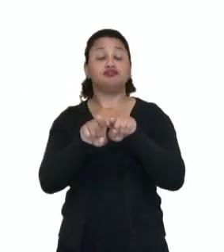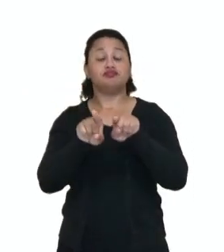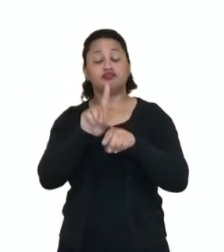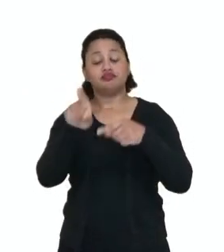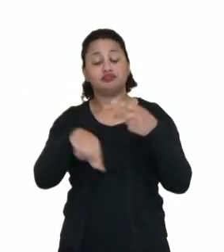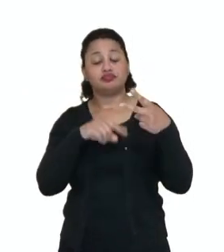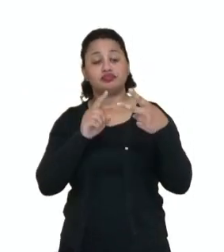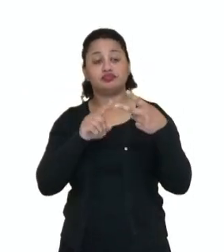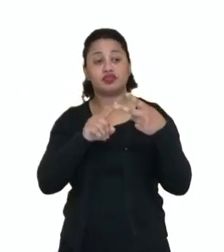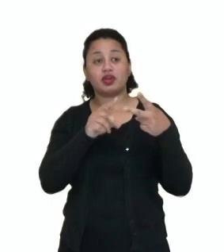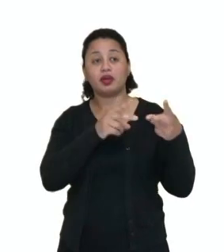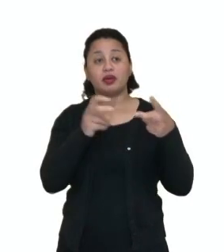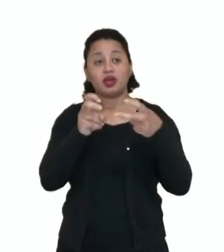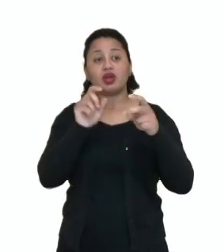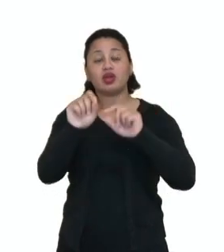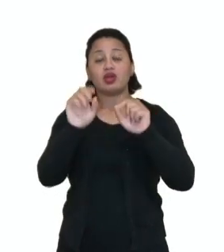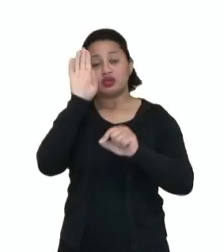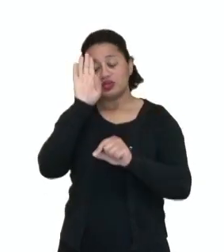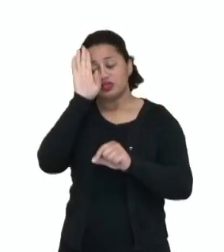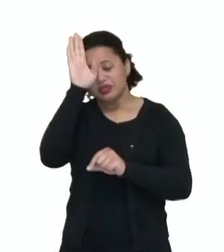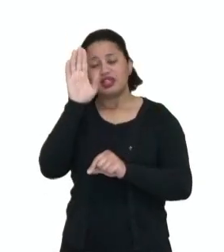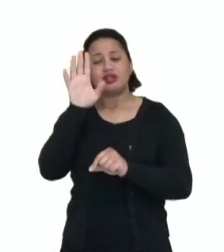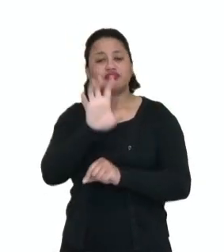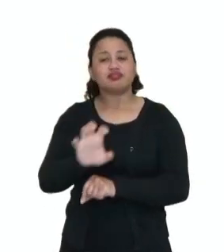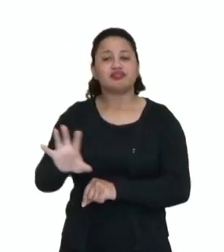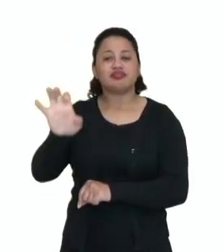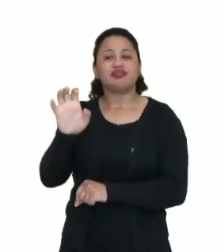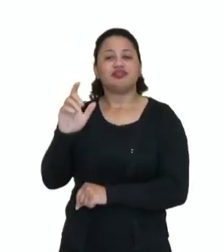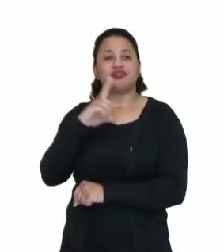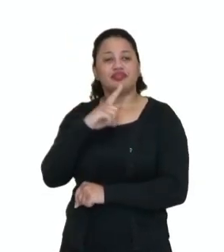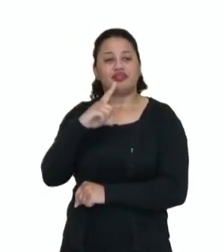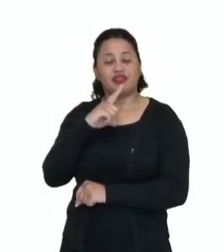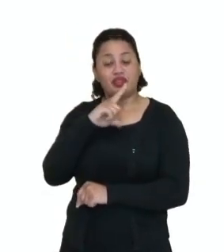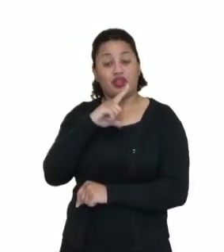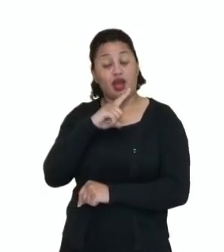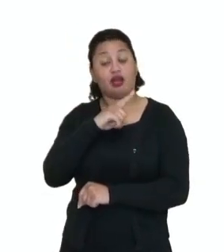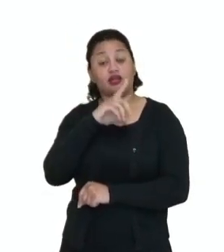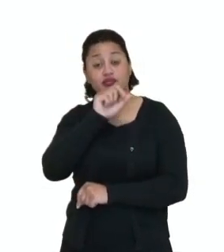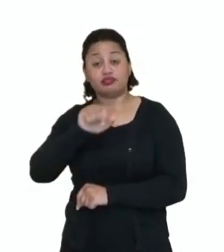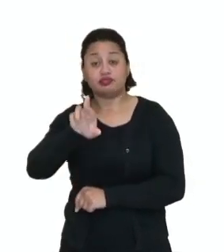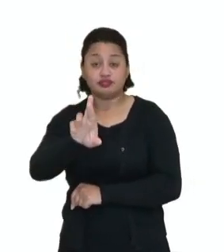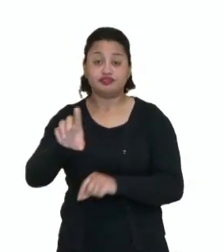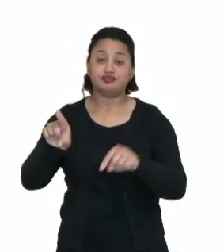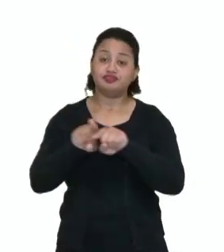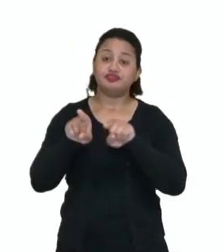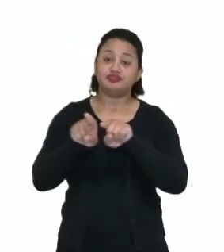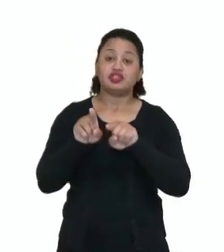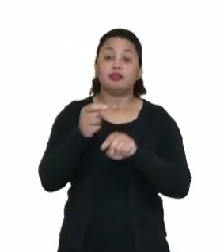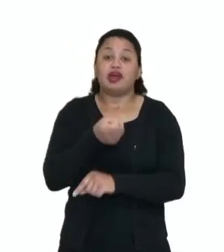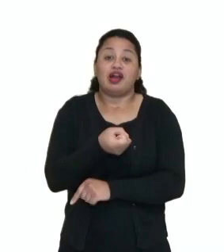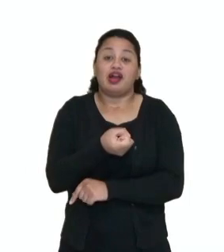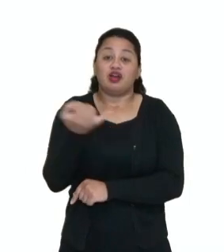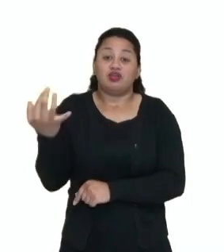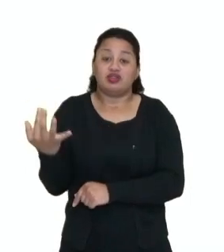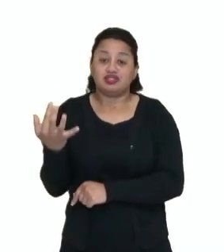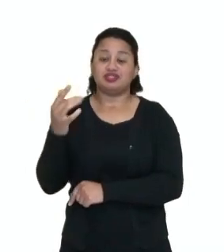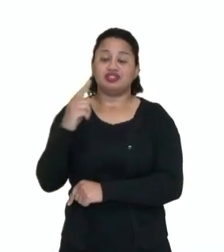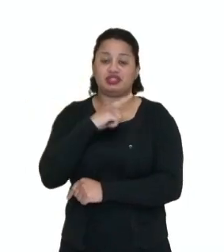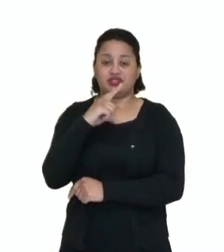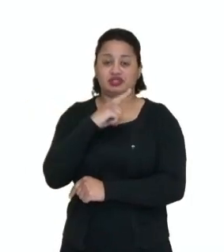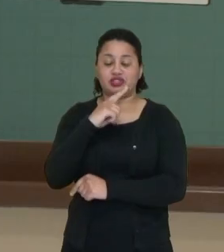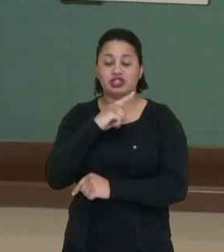Identificar os principais gases componentes do ar e sua proporção em